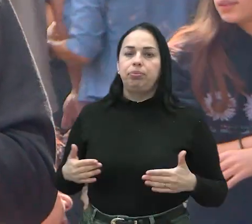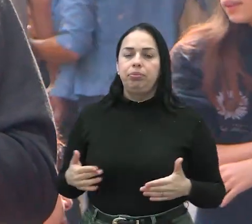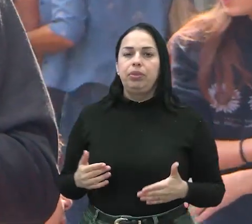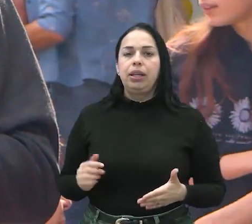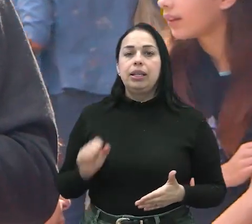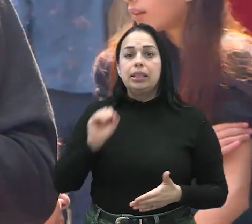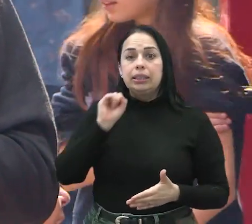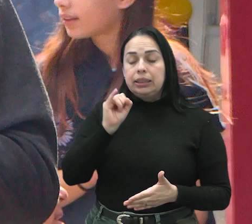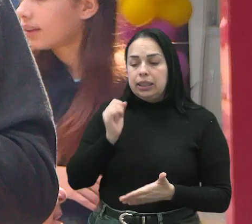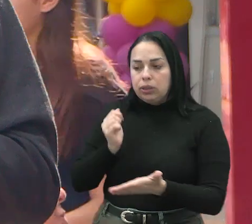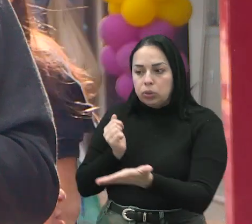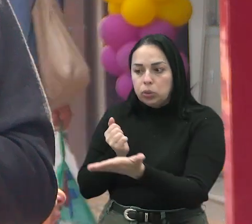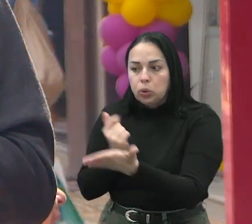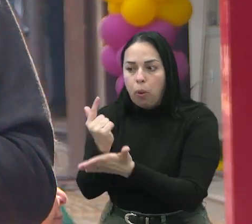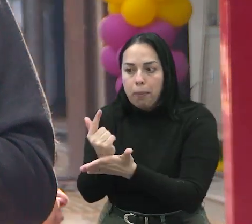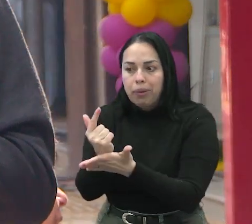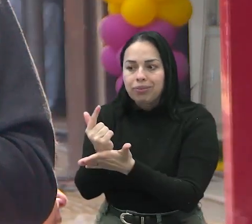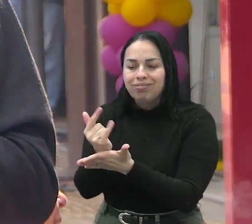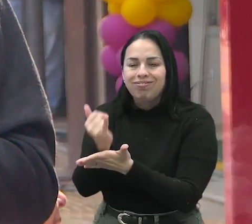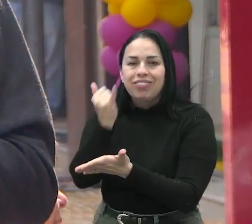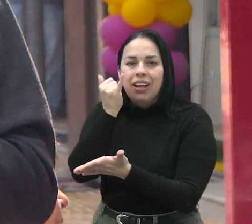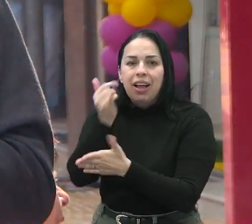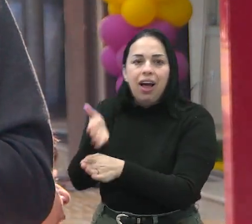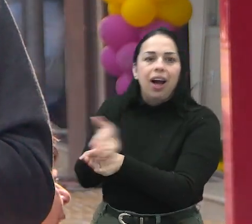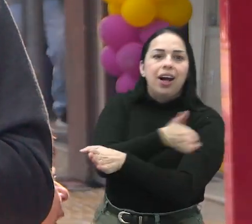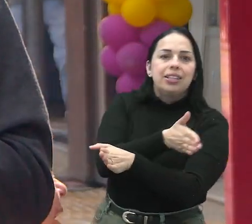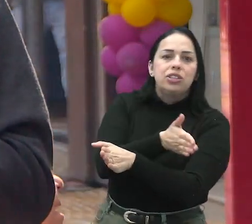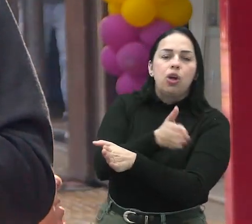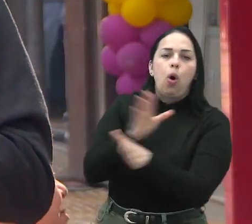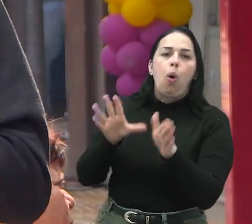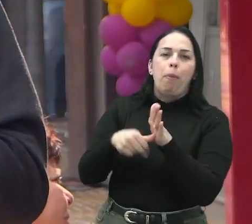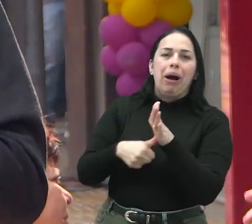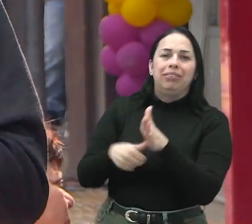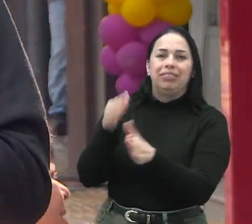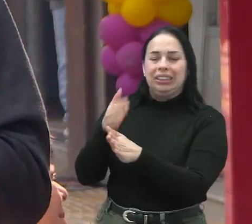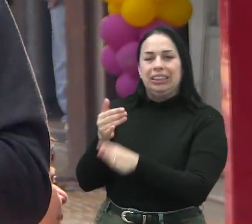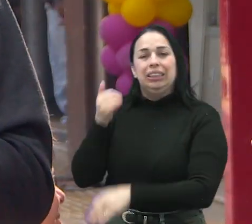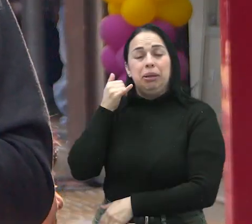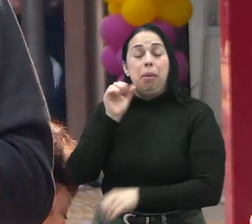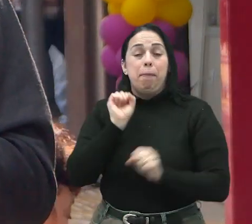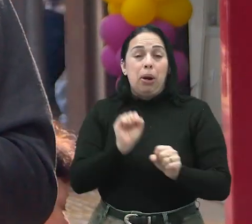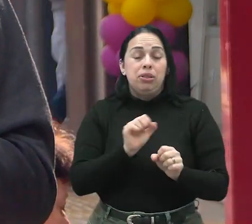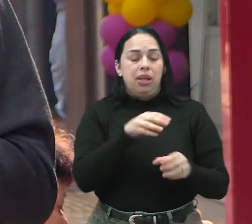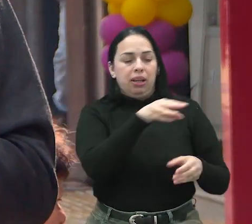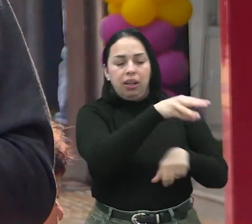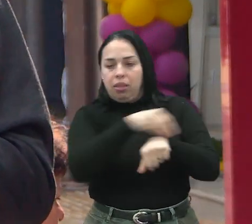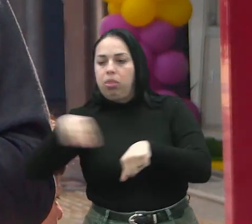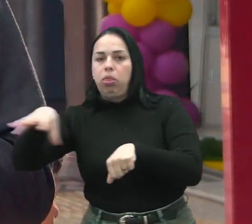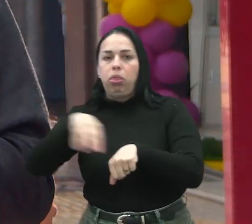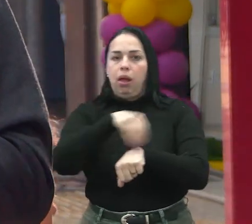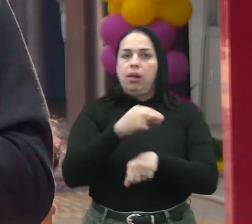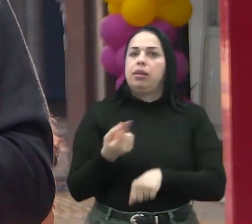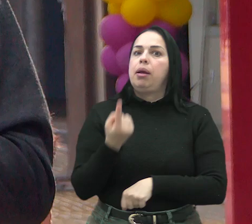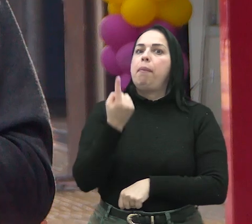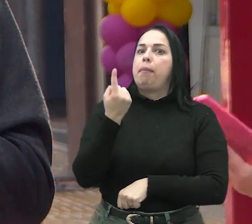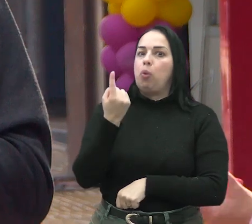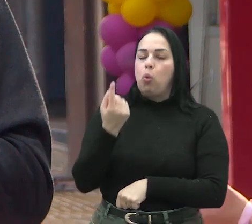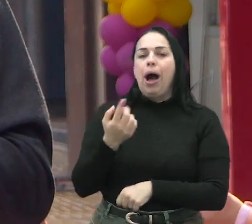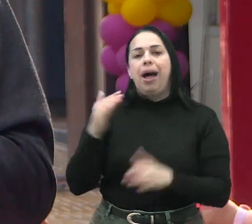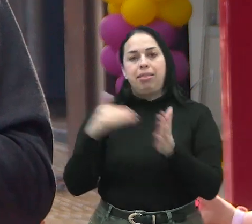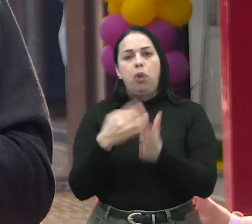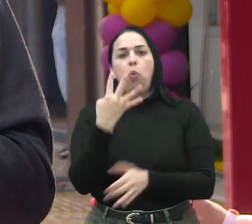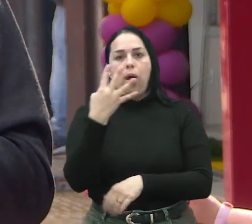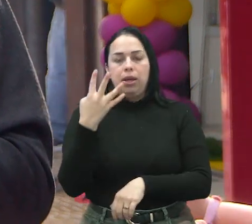um celular roubado, a pessoa também pode cometer o crime de receptação, com a pena podendo ser de 1 até 4